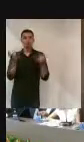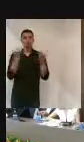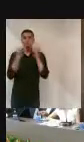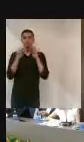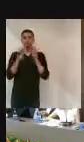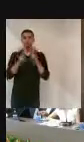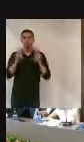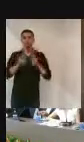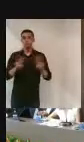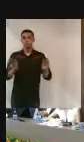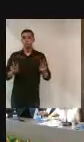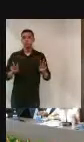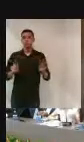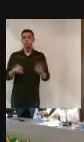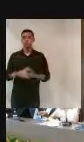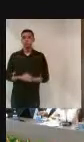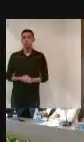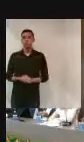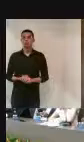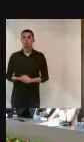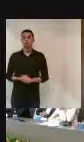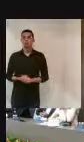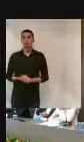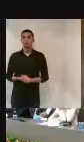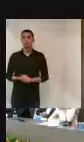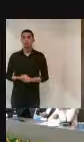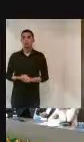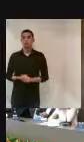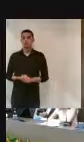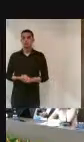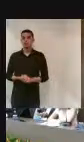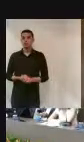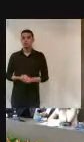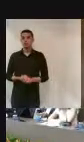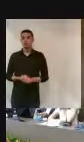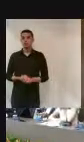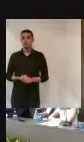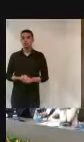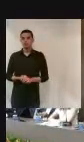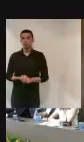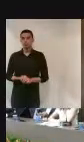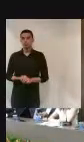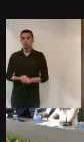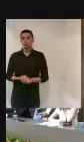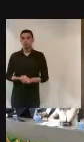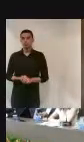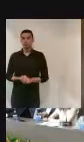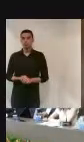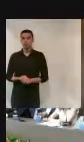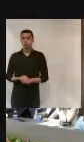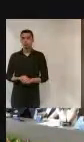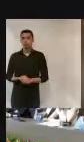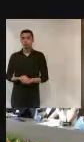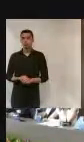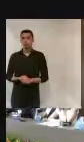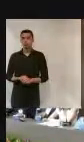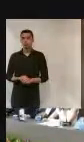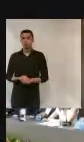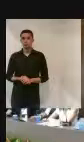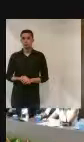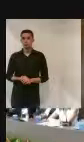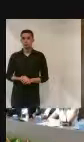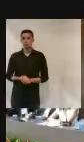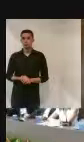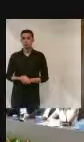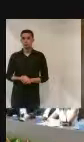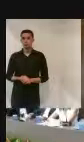DANF as notas fiscais, que passa pela central de custódia, que o Fernando já falou aqui rapidamente, até esse material voltar para a linha de